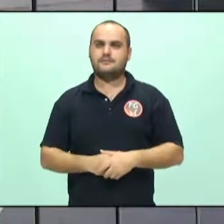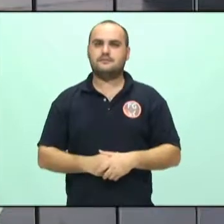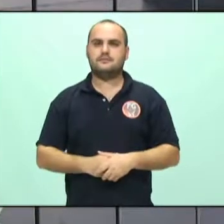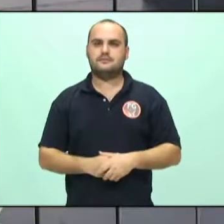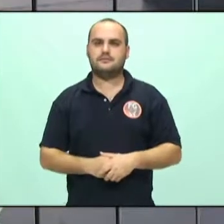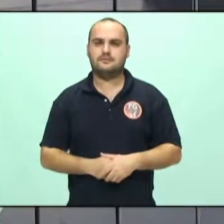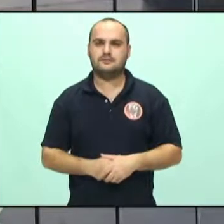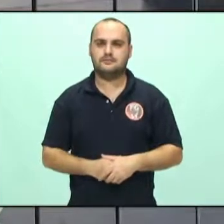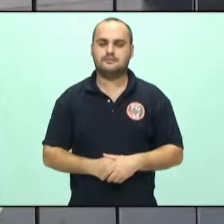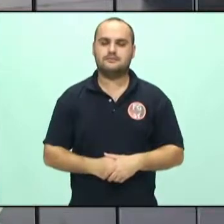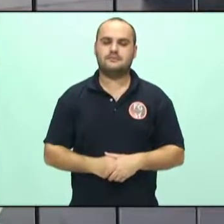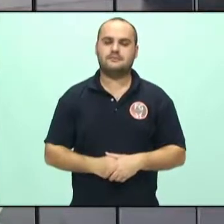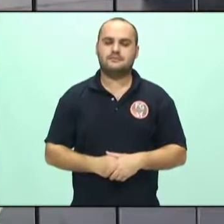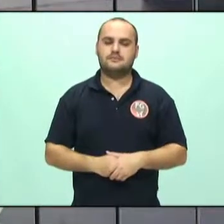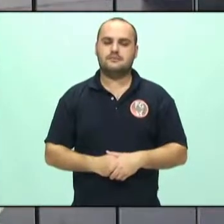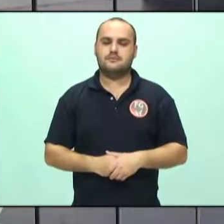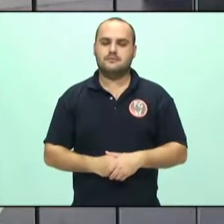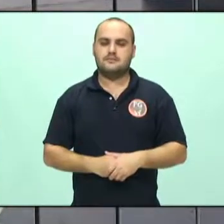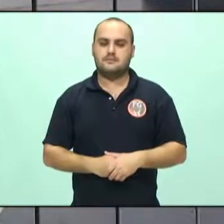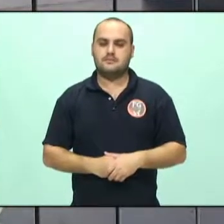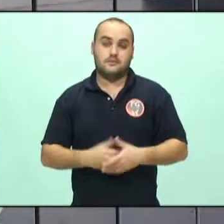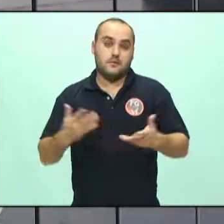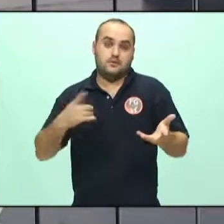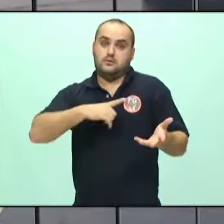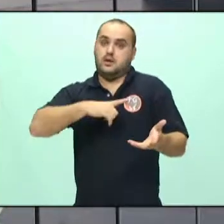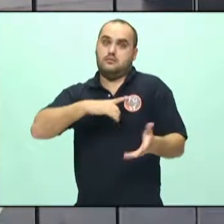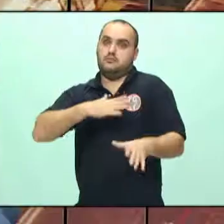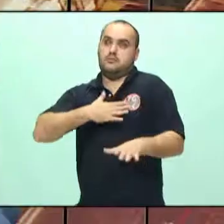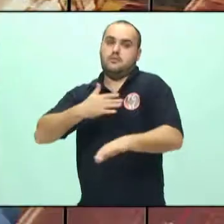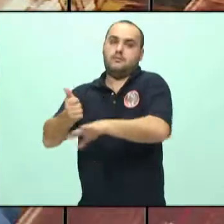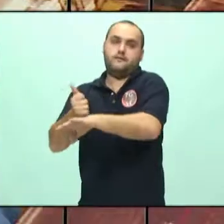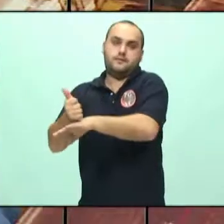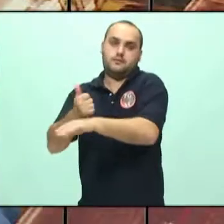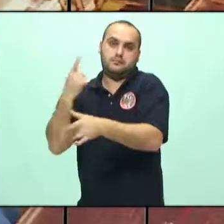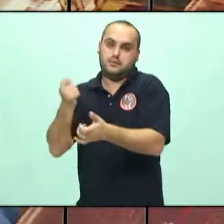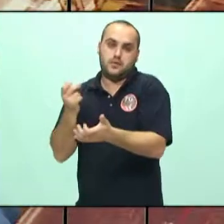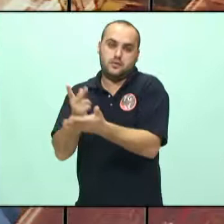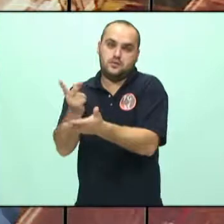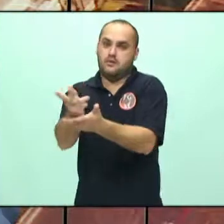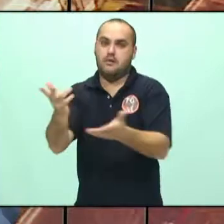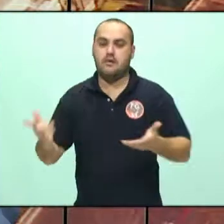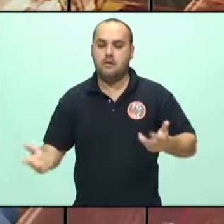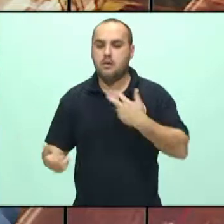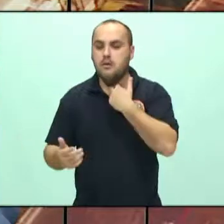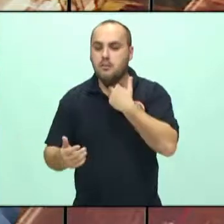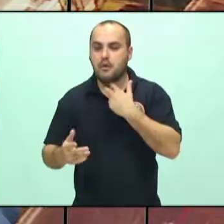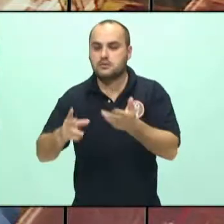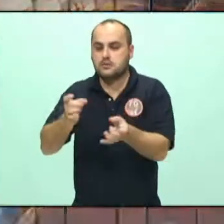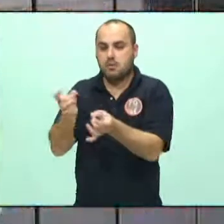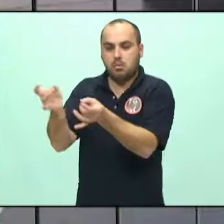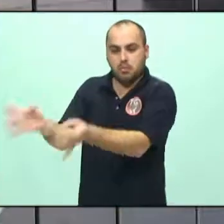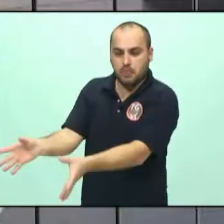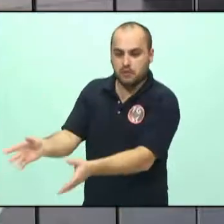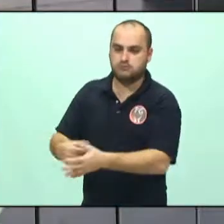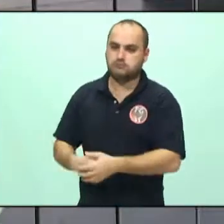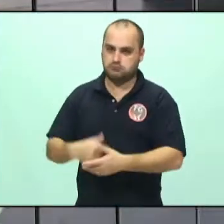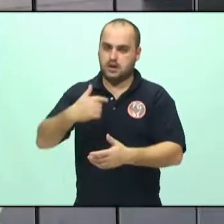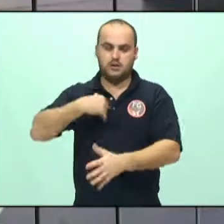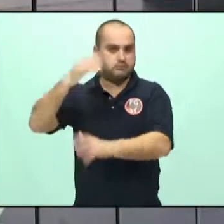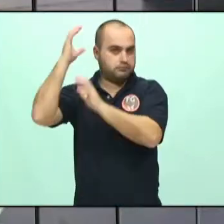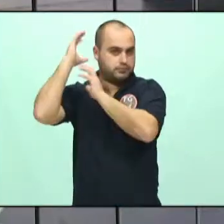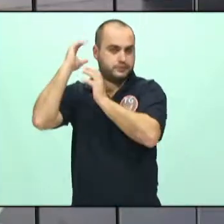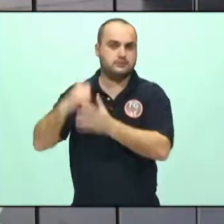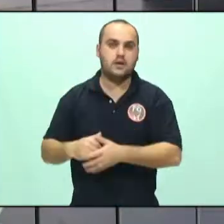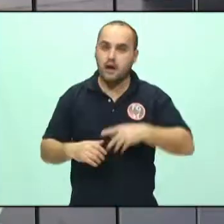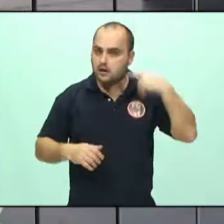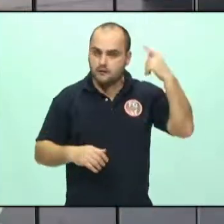e aí nós temos a nossa profissão, a gente tem que continuar, né? A gente não pode abandonar, né? Eu sou do rádio, o advogado